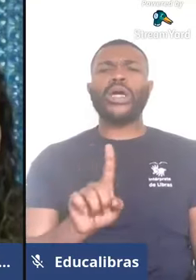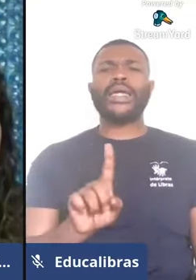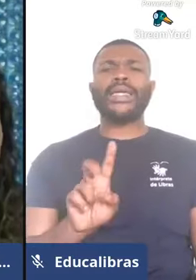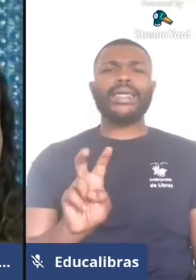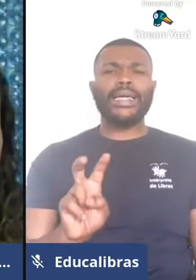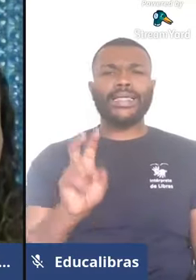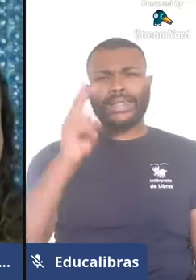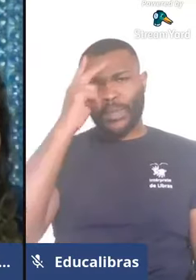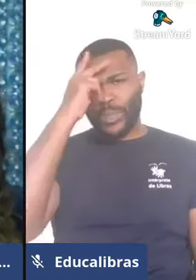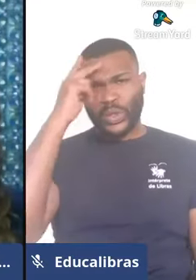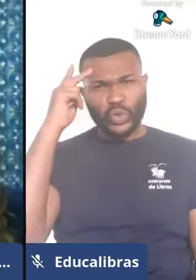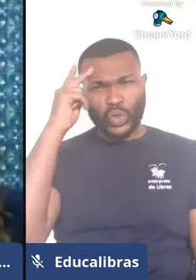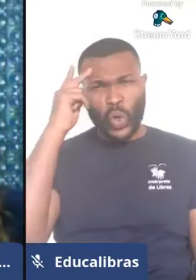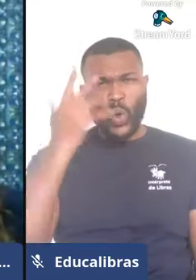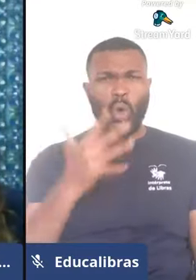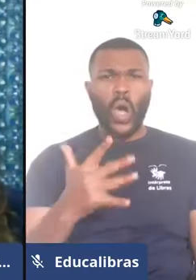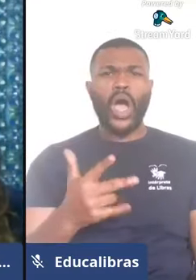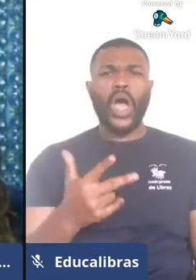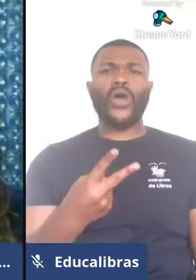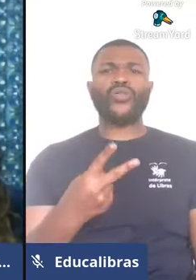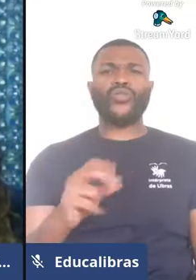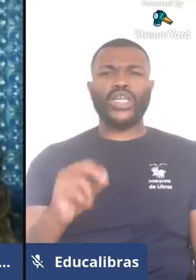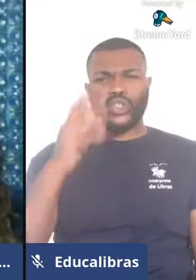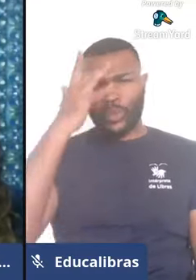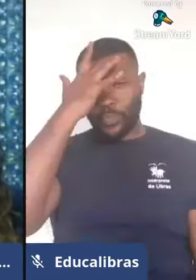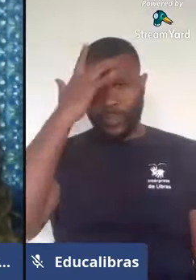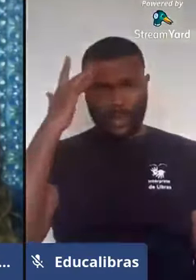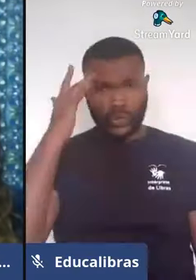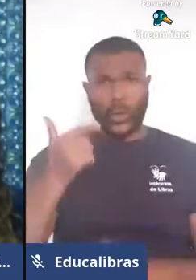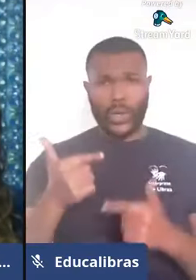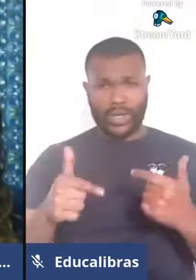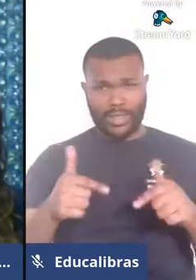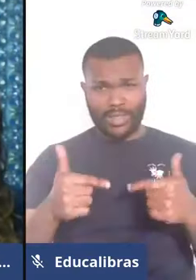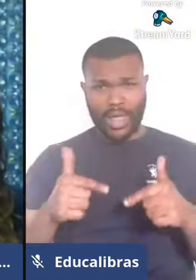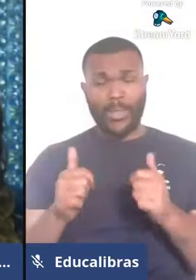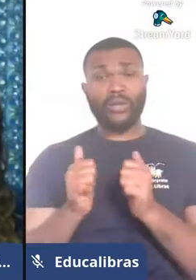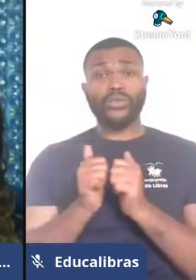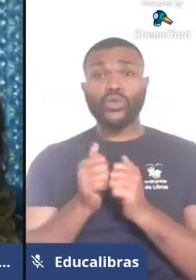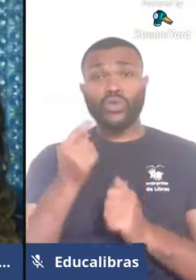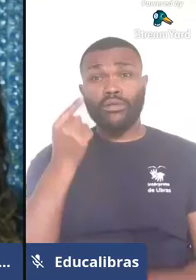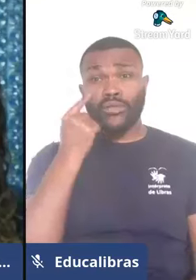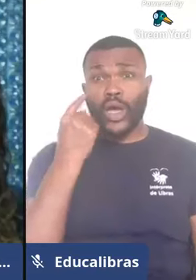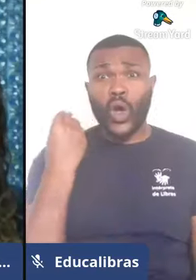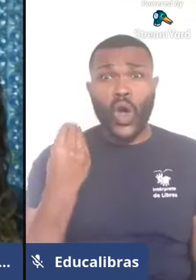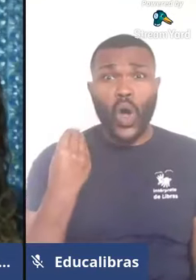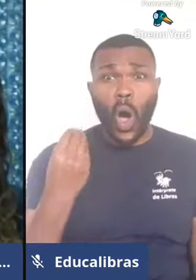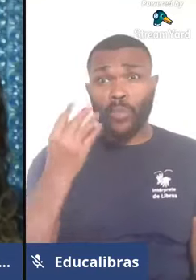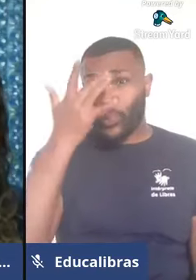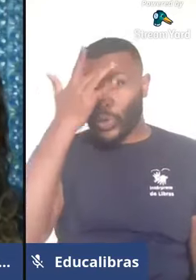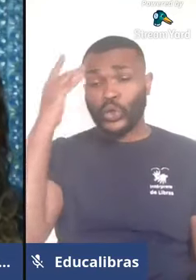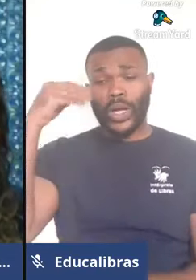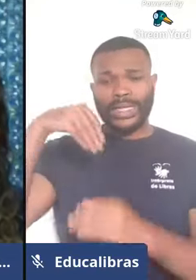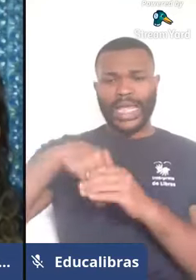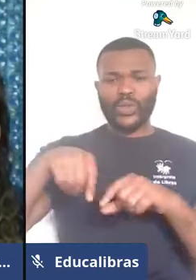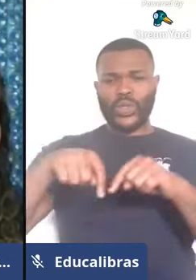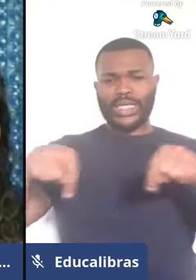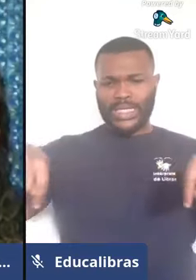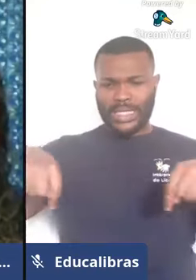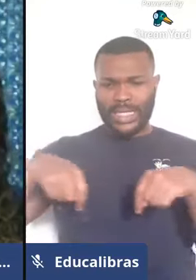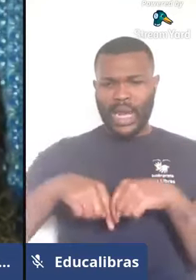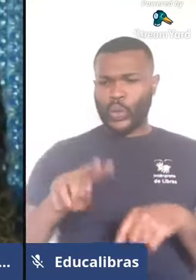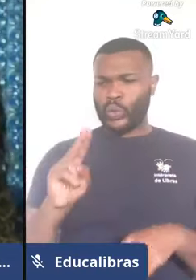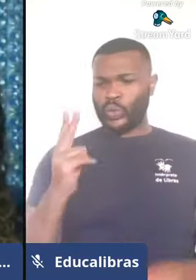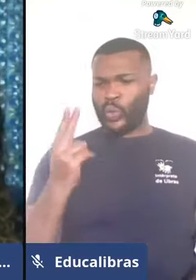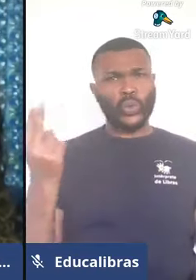20 pessoas. Então, você imagina o que era isso, assim, era loucura total, não cabiam as pessoas, né, obviamente, não tinha estrutura nenhuma